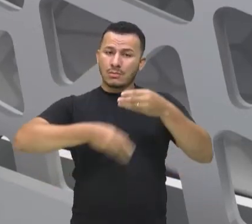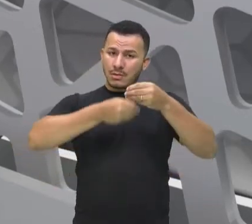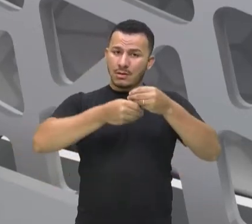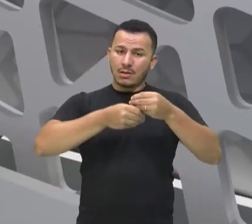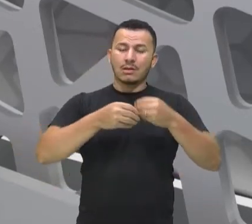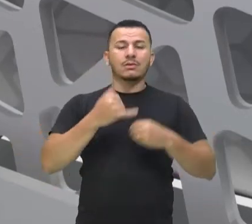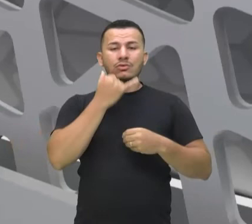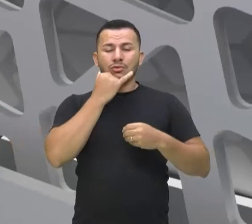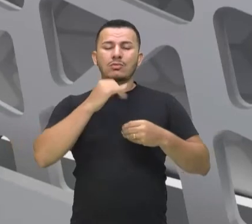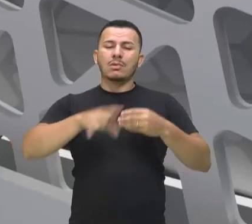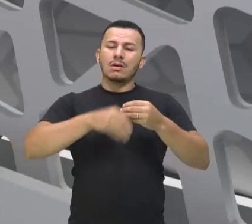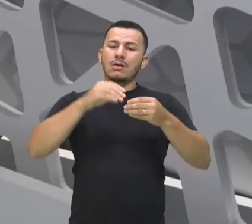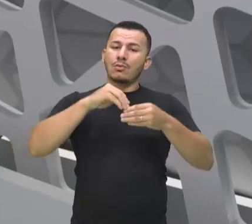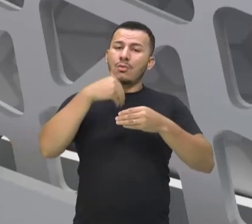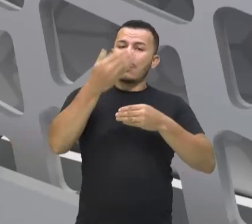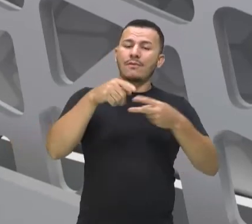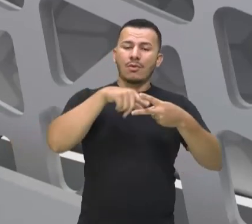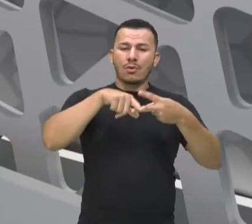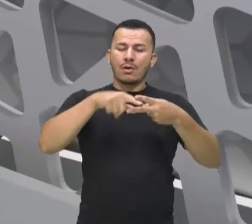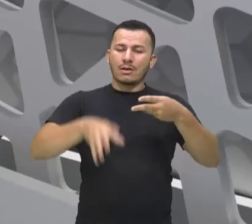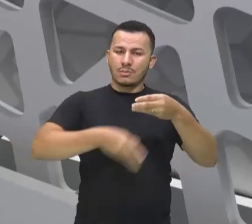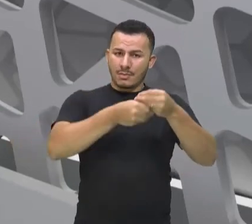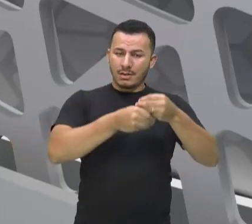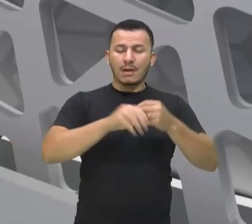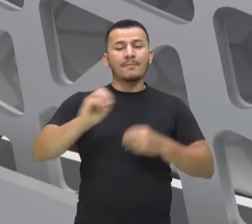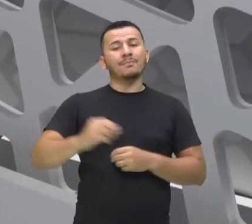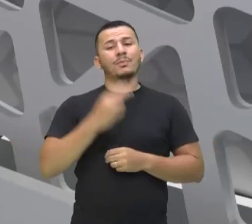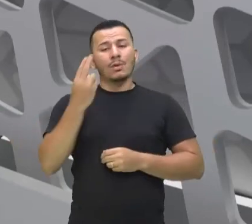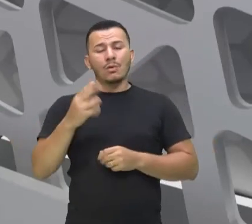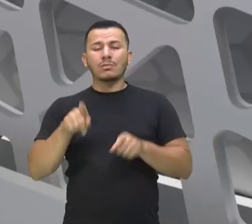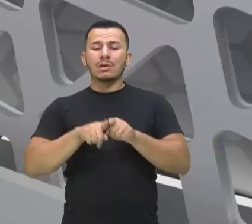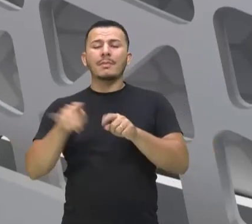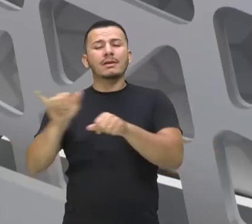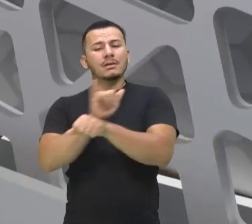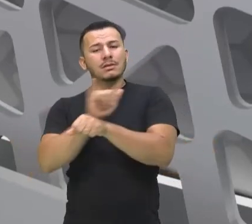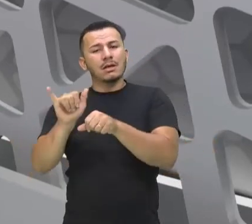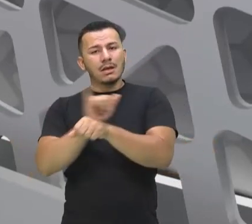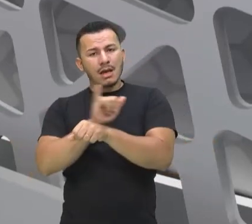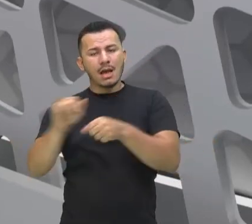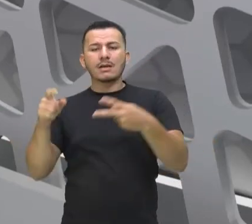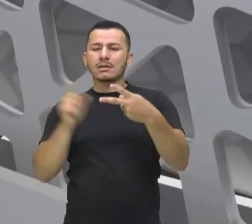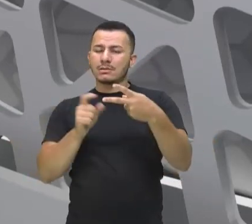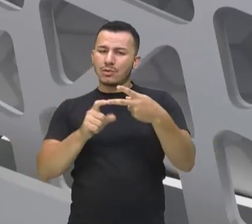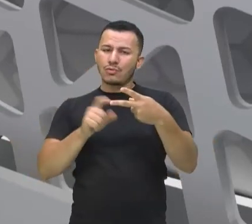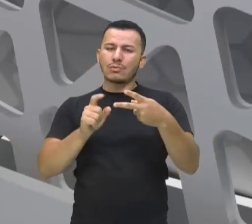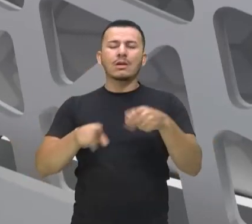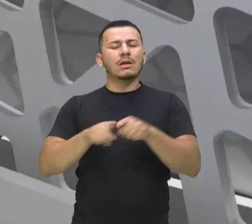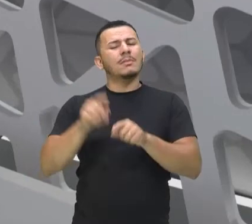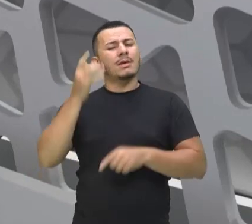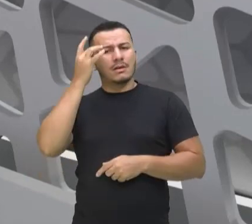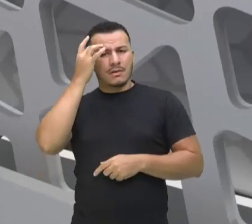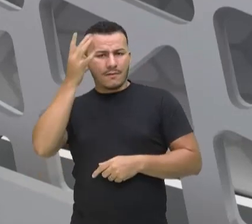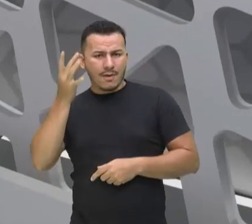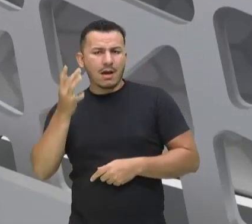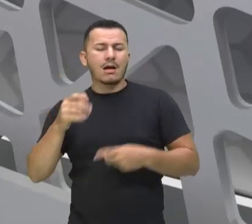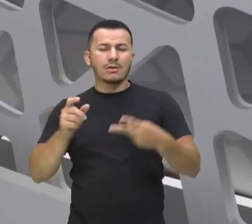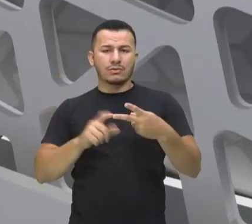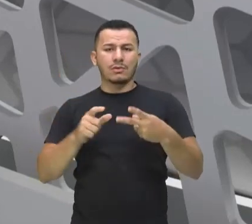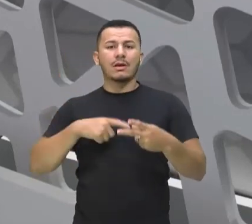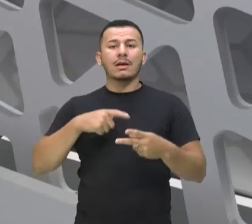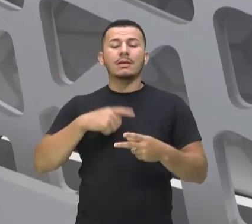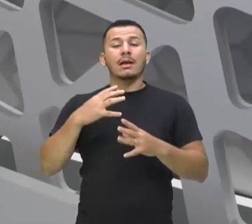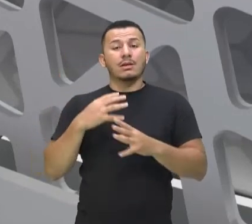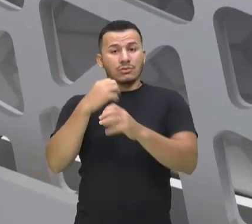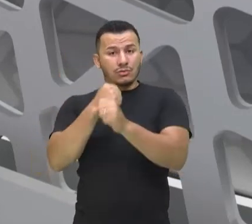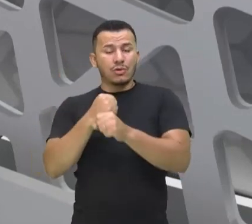externo e o interno é suplementar, né? Podemos, mas também podemos usar essa definição aí que é muito tranquila, que diz que a soma